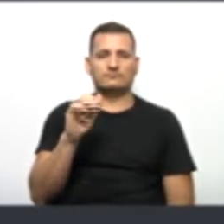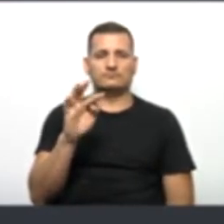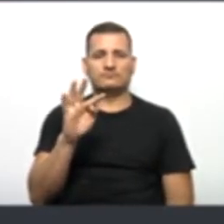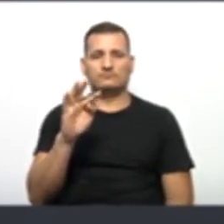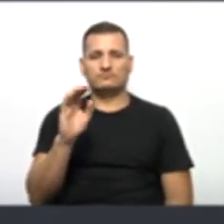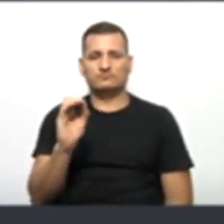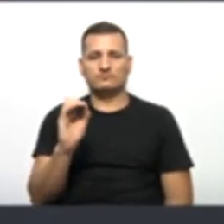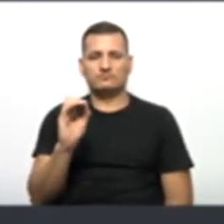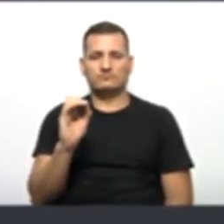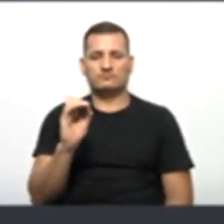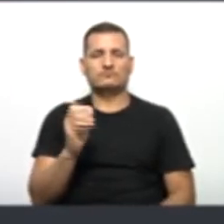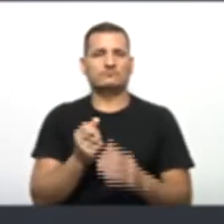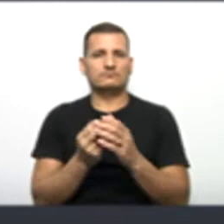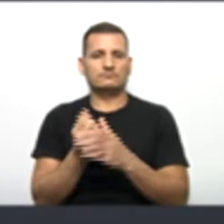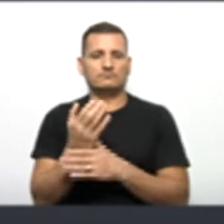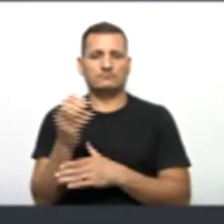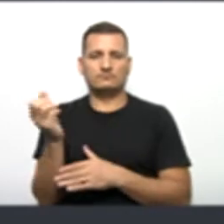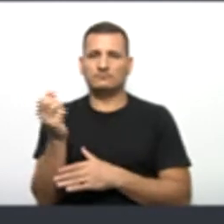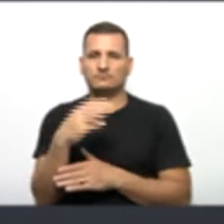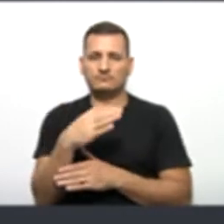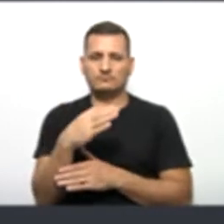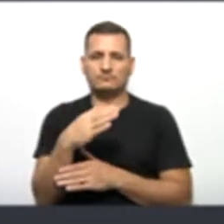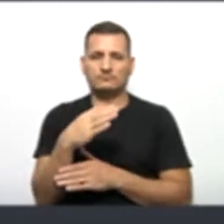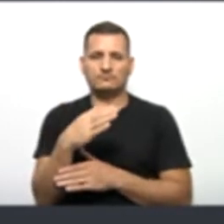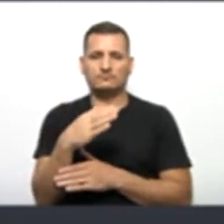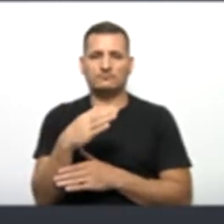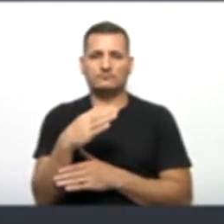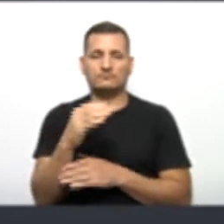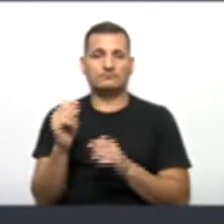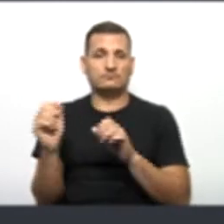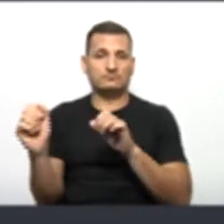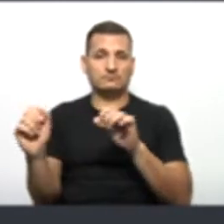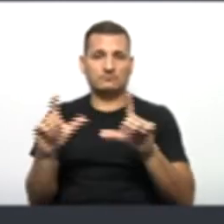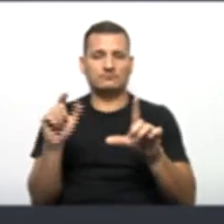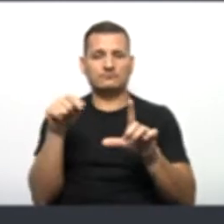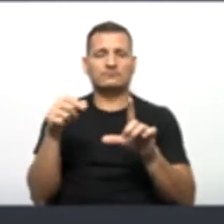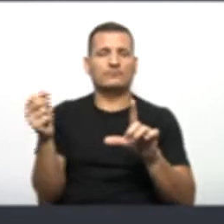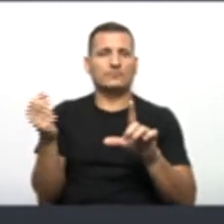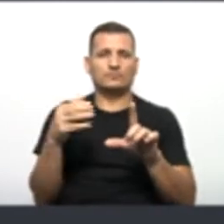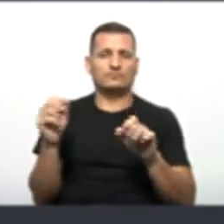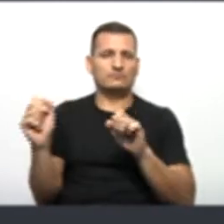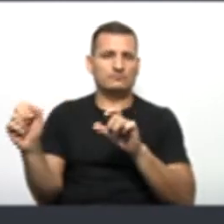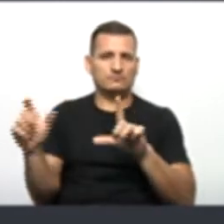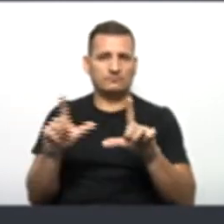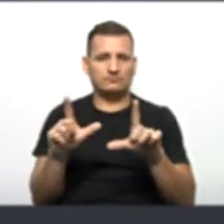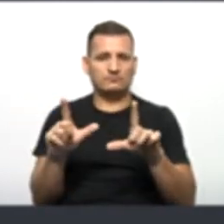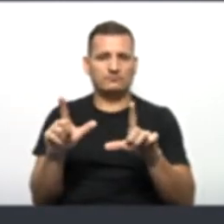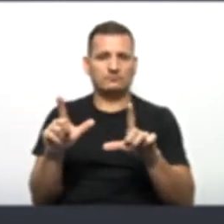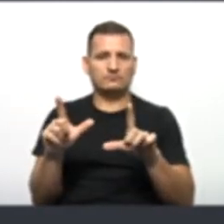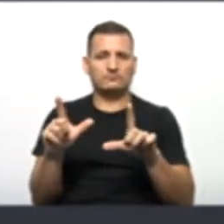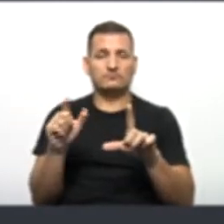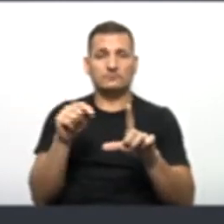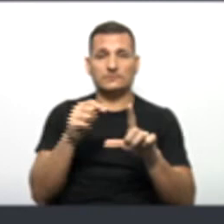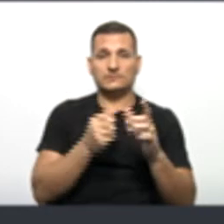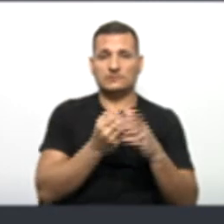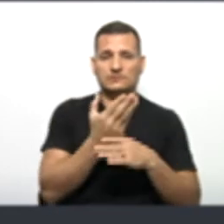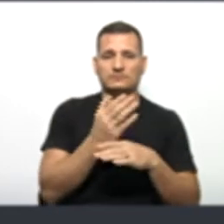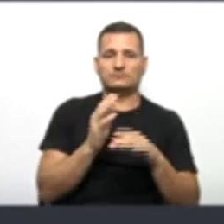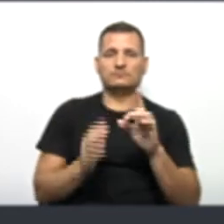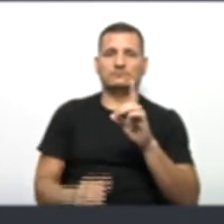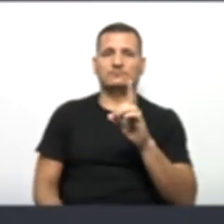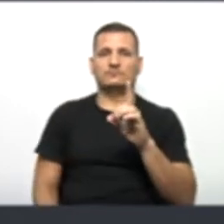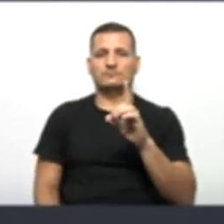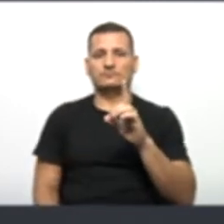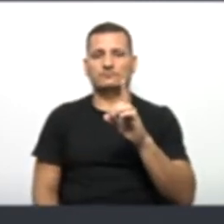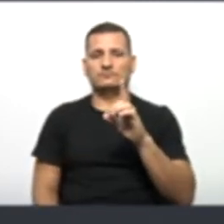abrir uma nova página e se criar tabela e nessa nova página ele vai criar essa função pessoal nós vamos criar uma